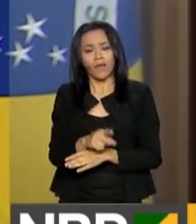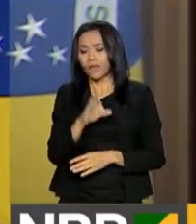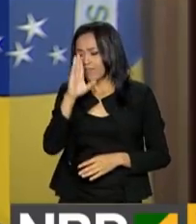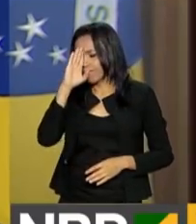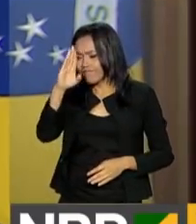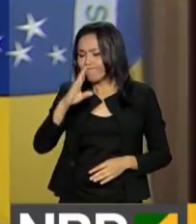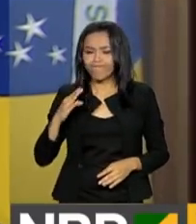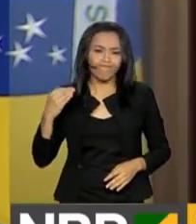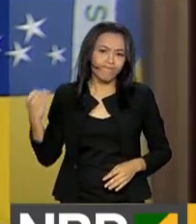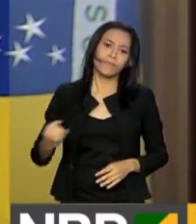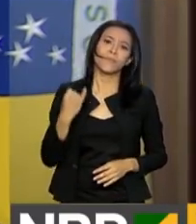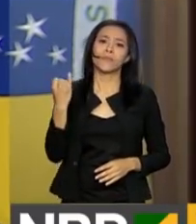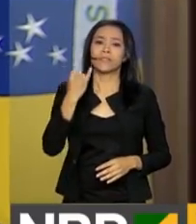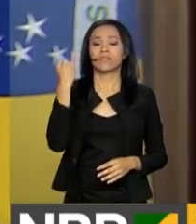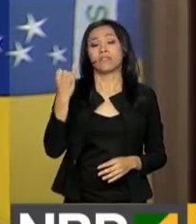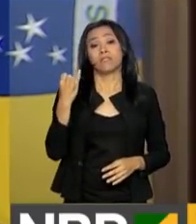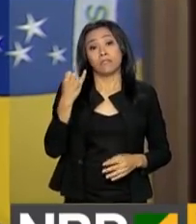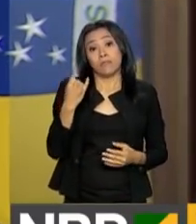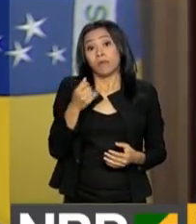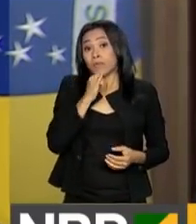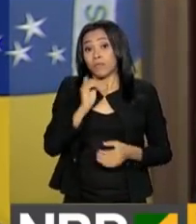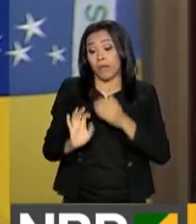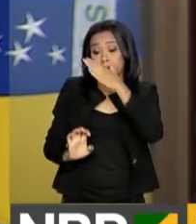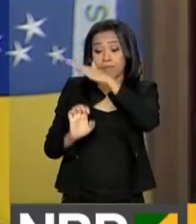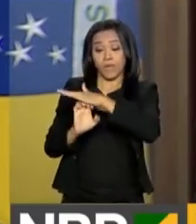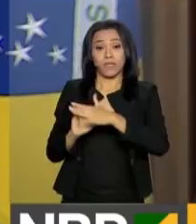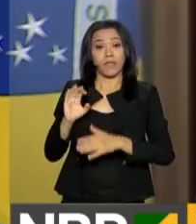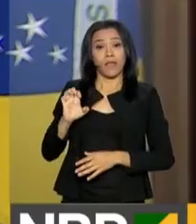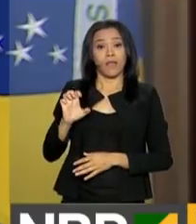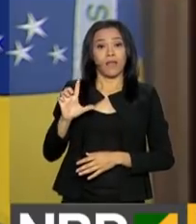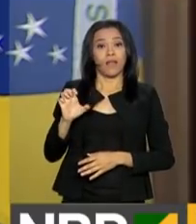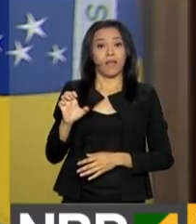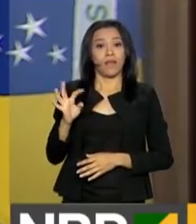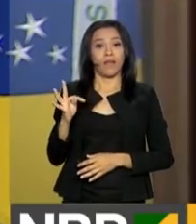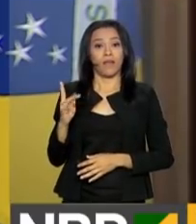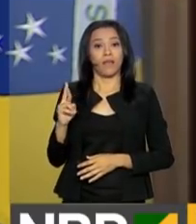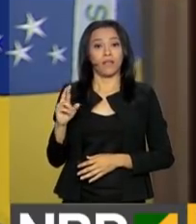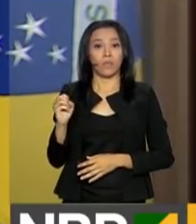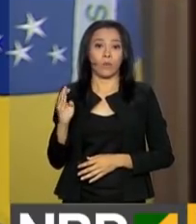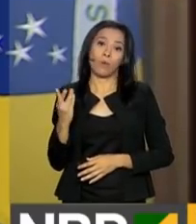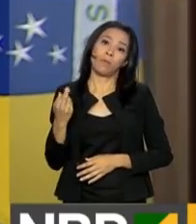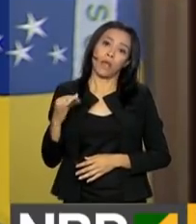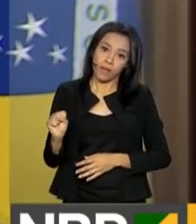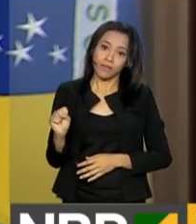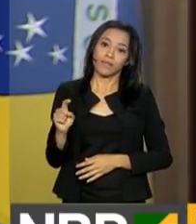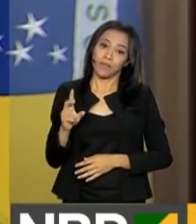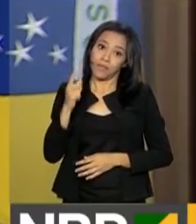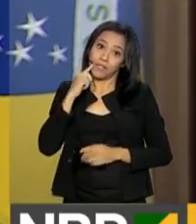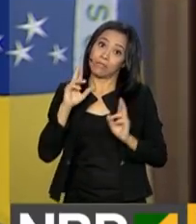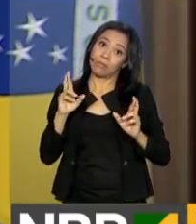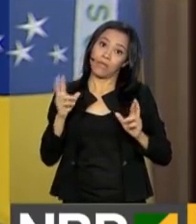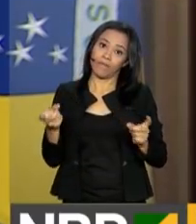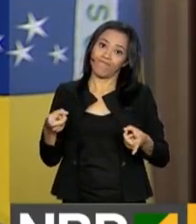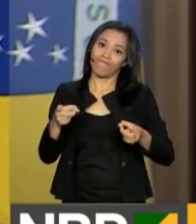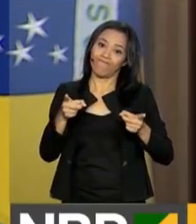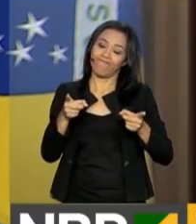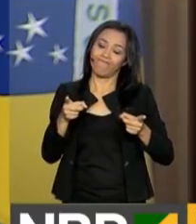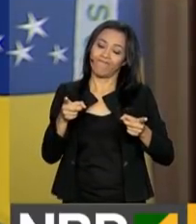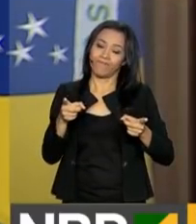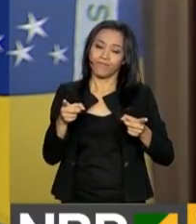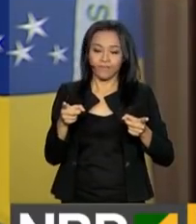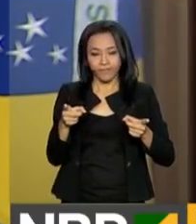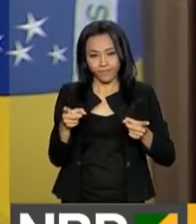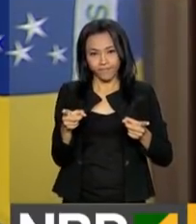sobre mais no caso da eletrobrás se vier a ser privatizada como se espera para todos os efeitos privatizado ou não